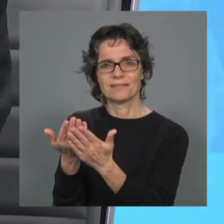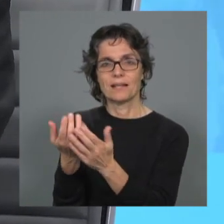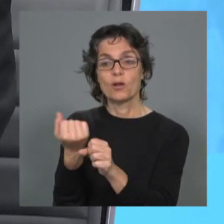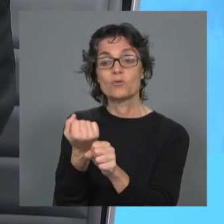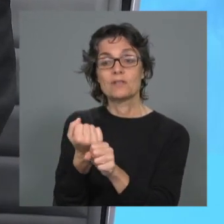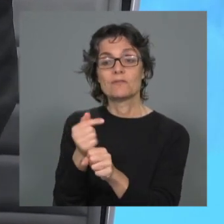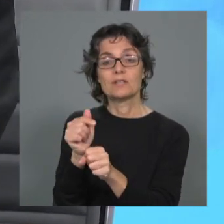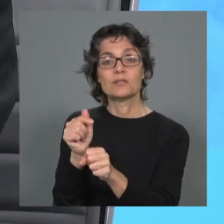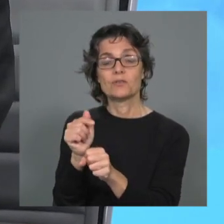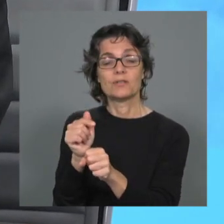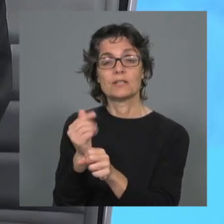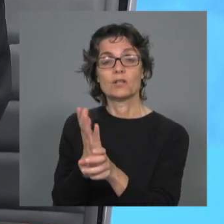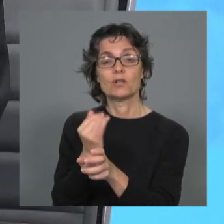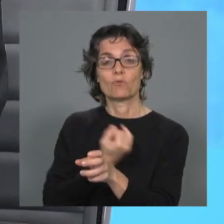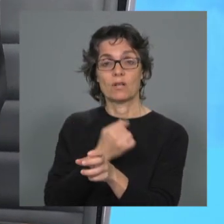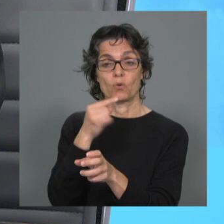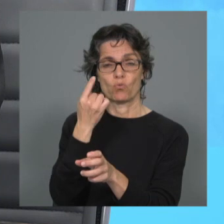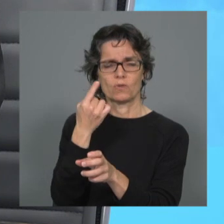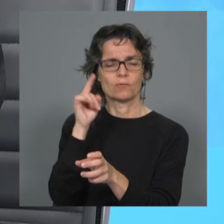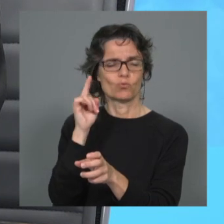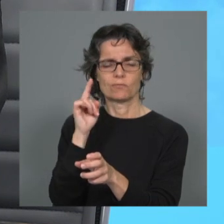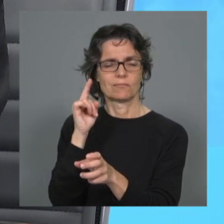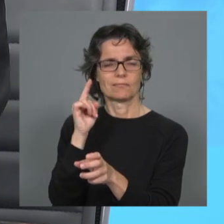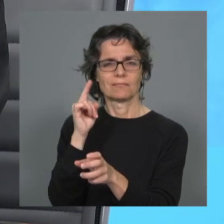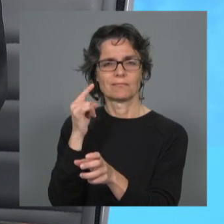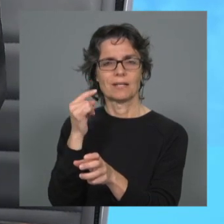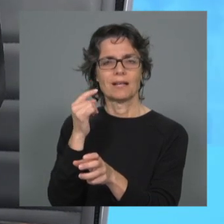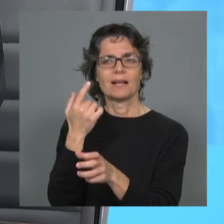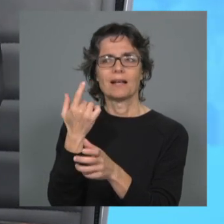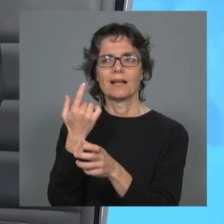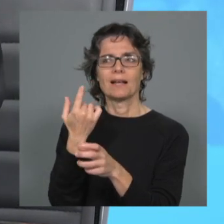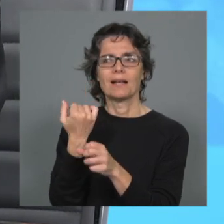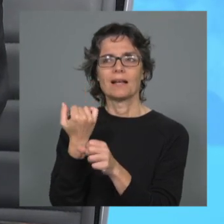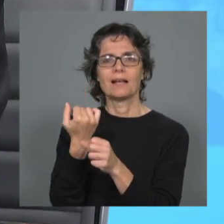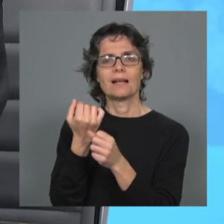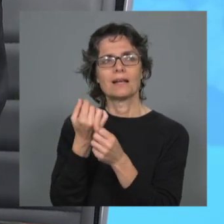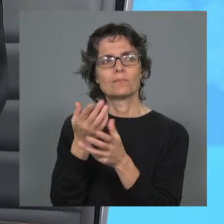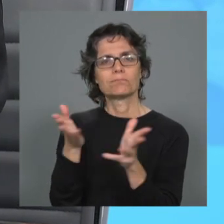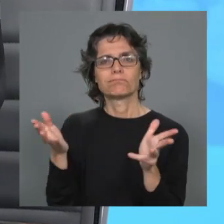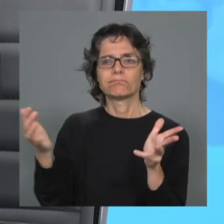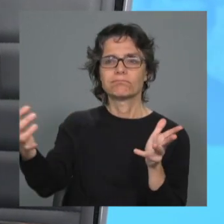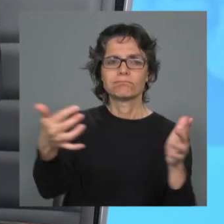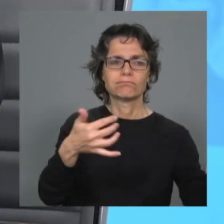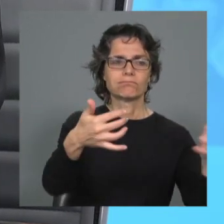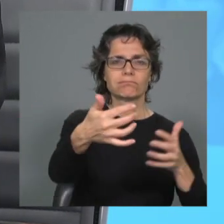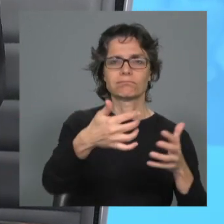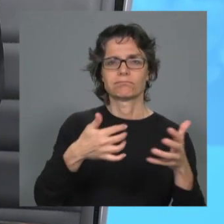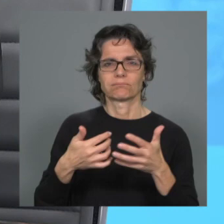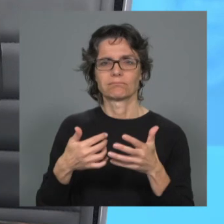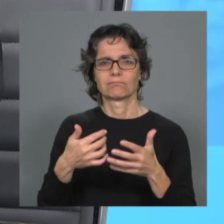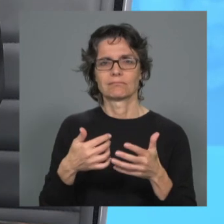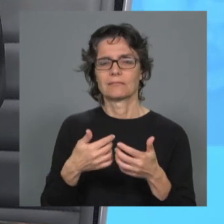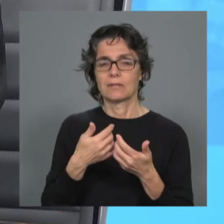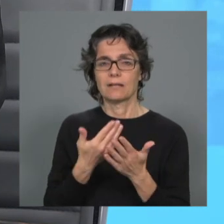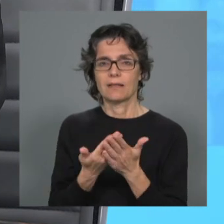numa identidade específica. Está aberto a todos, portanto é uma multidão incontável que vem de todas as